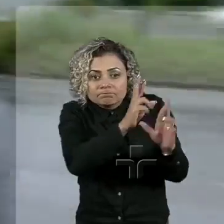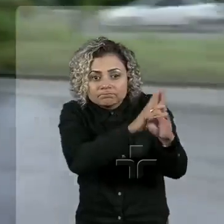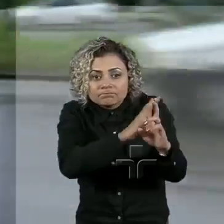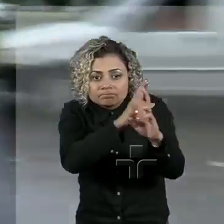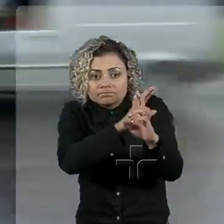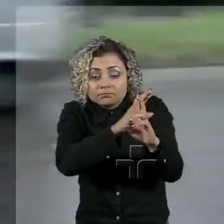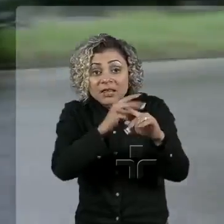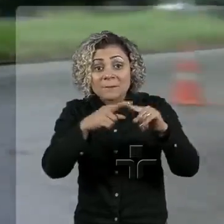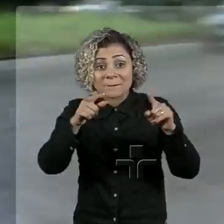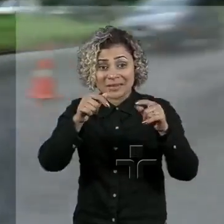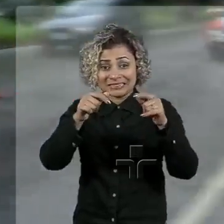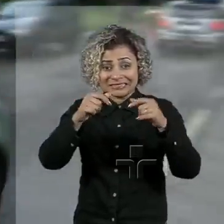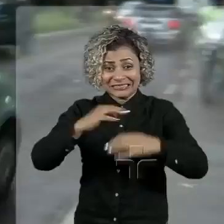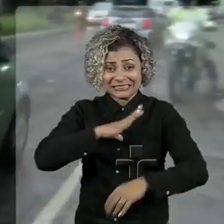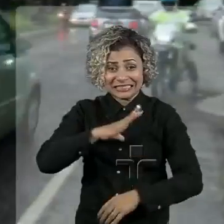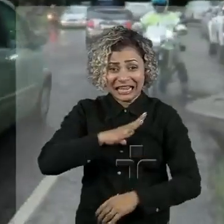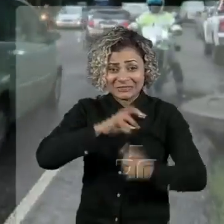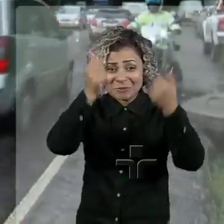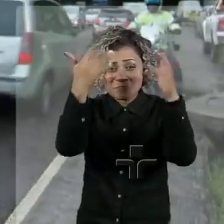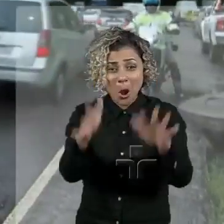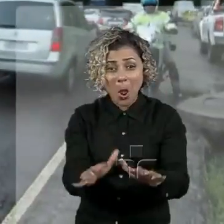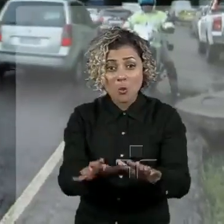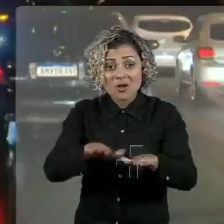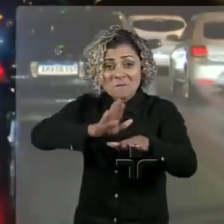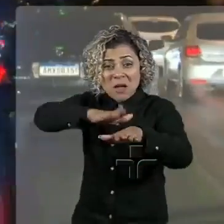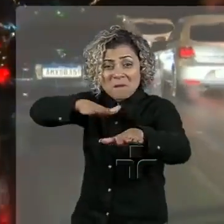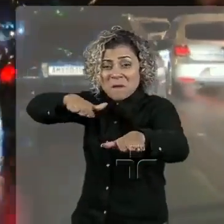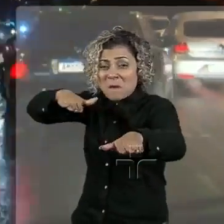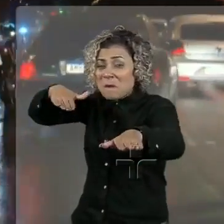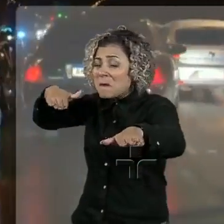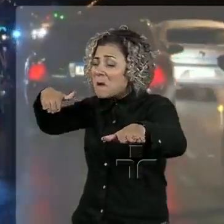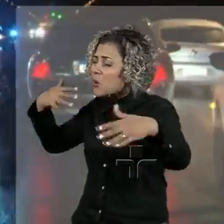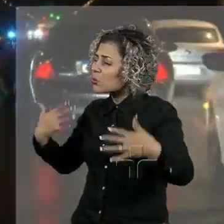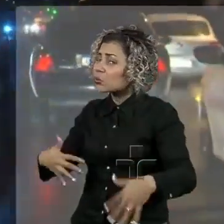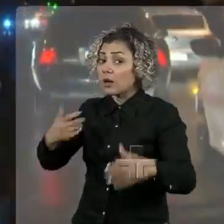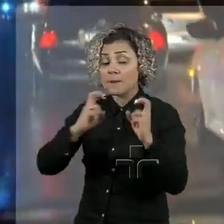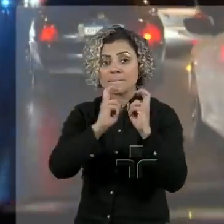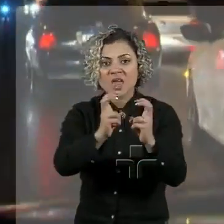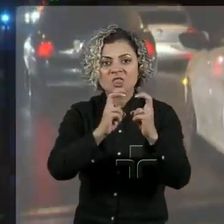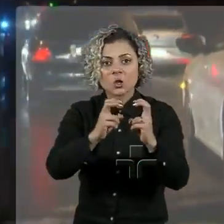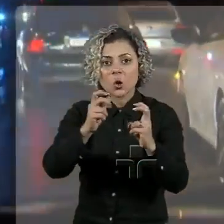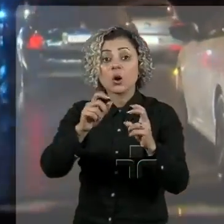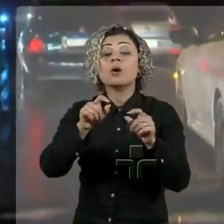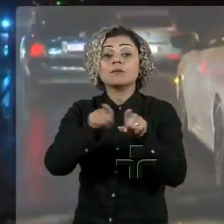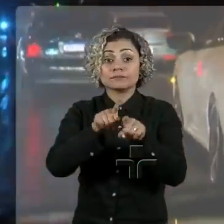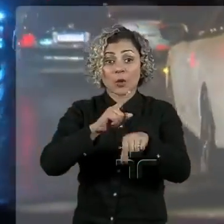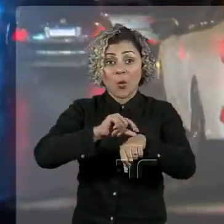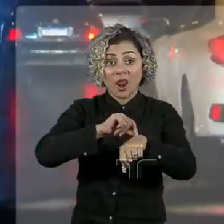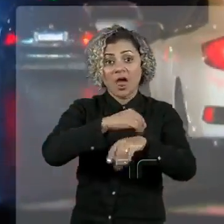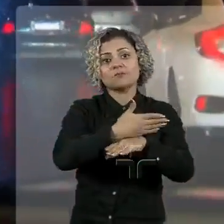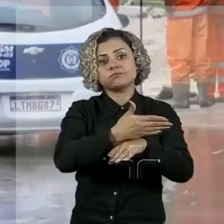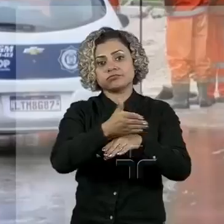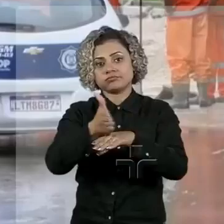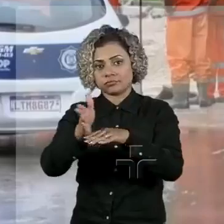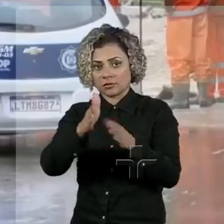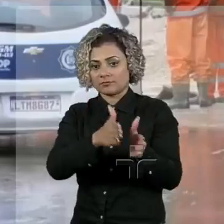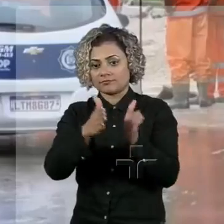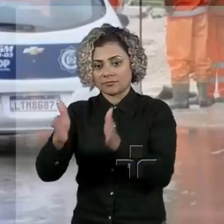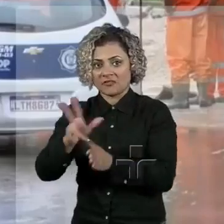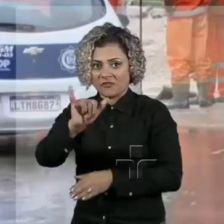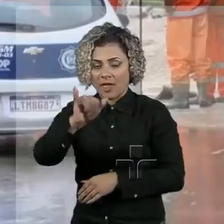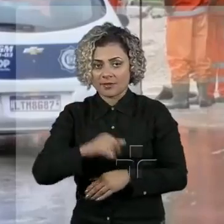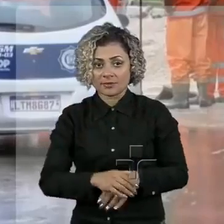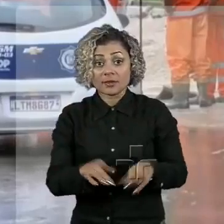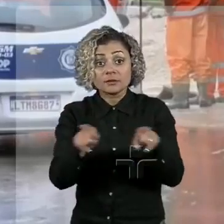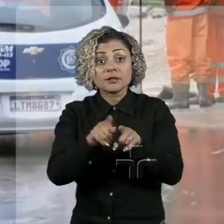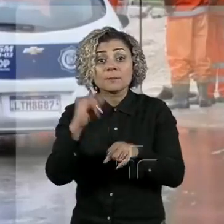entrou em estágio de crise. O trânsito ficou caótico e o metrô estendeu os horários de funcionamento. Outra